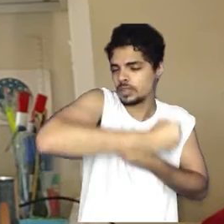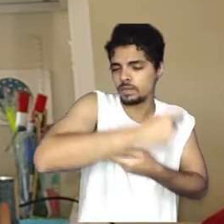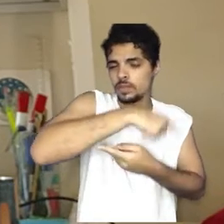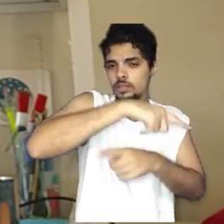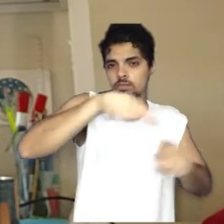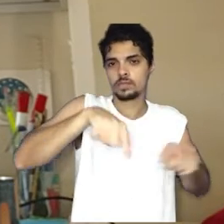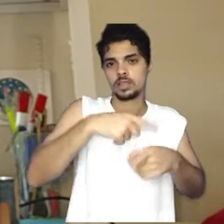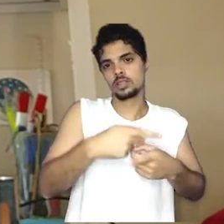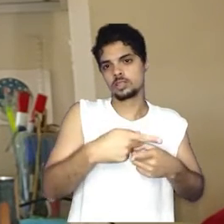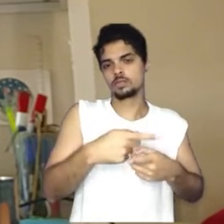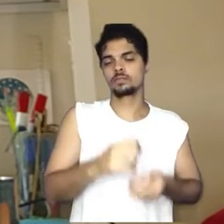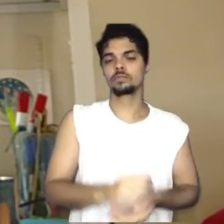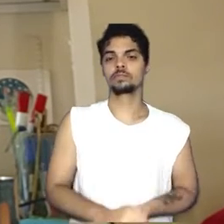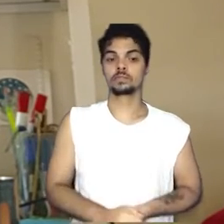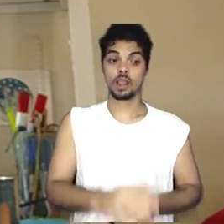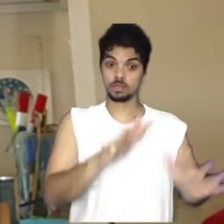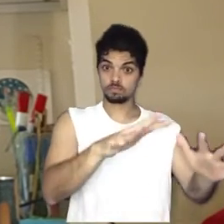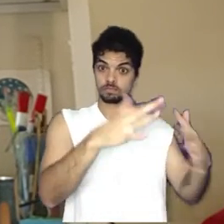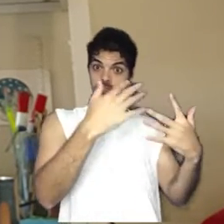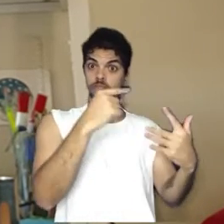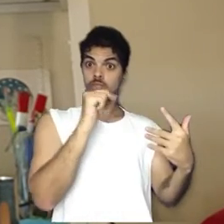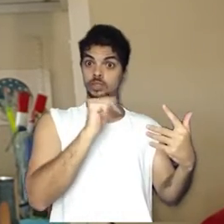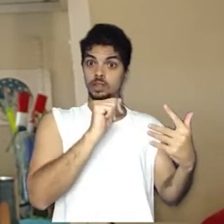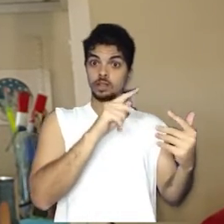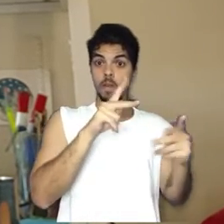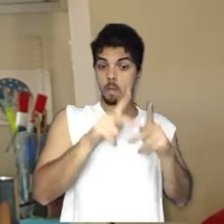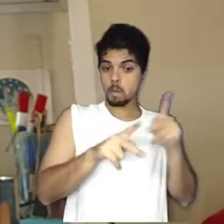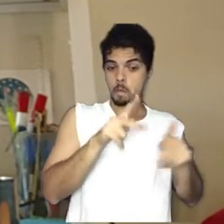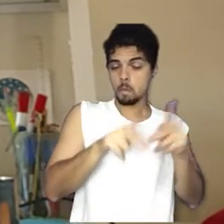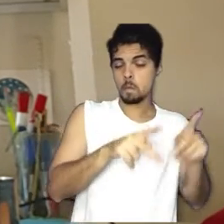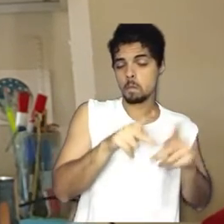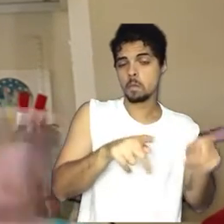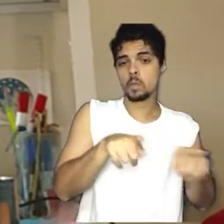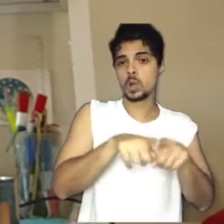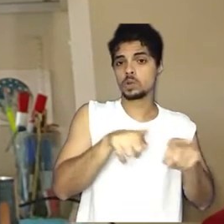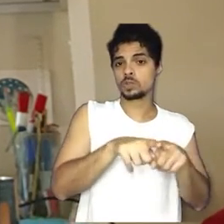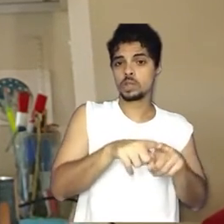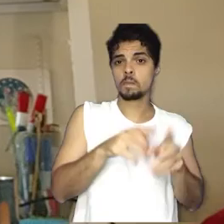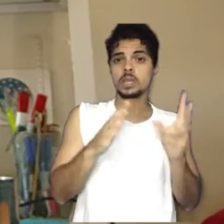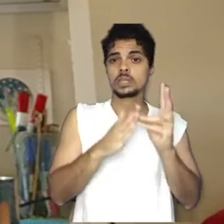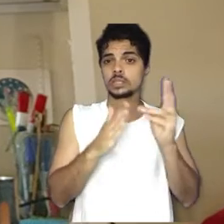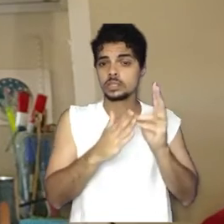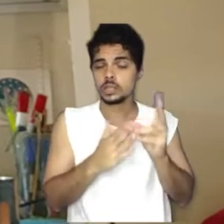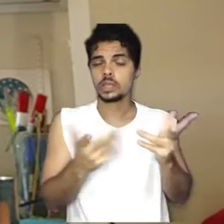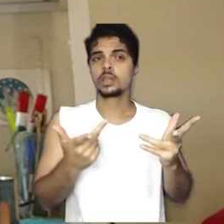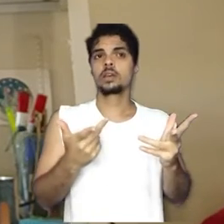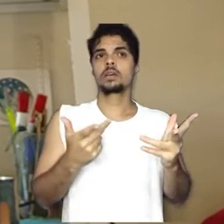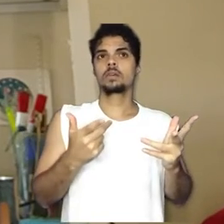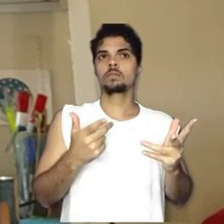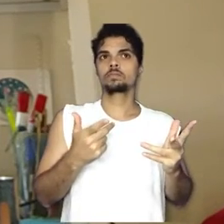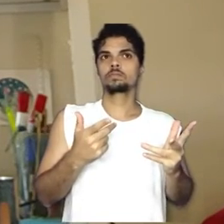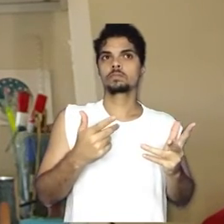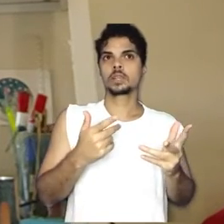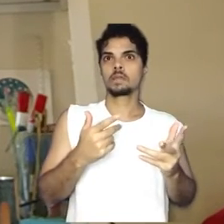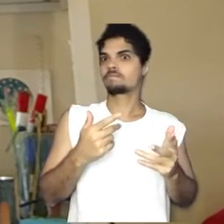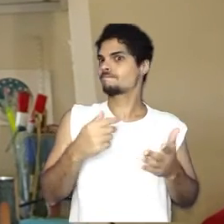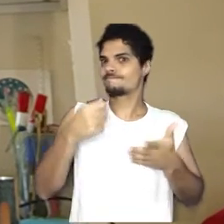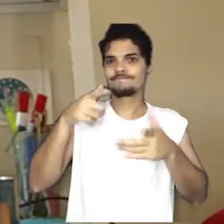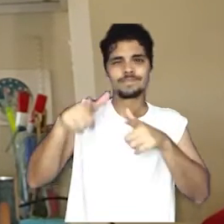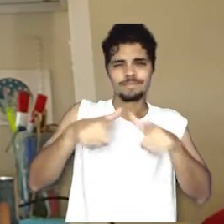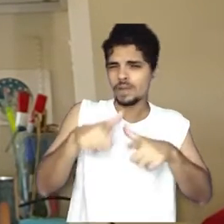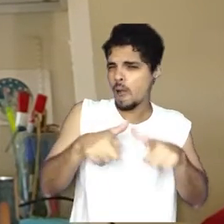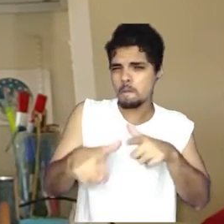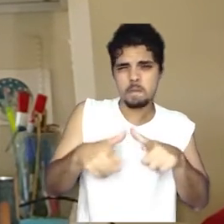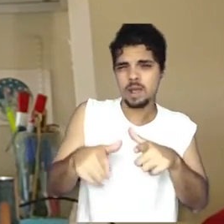que a cidadania indígena, né? Lideranças indígenas e povos indígenas já exercem uma